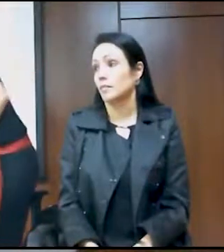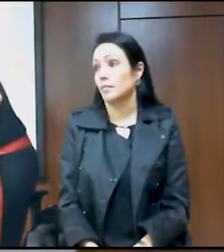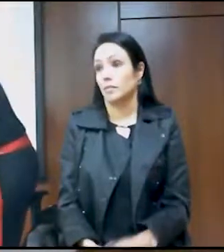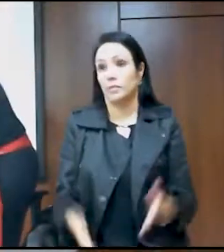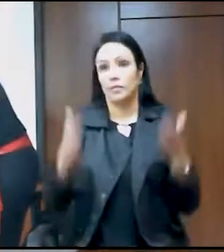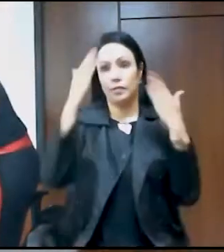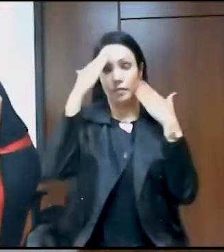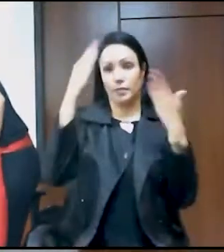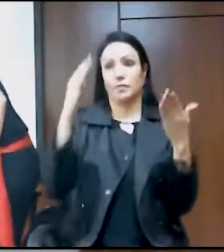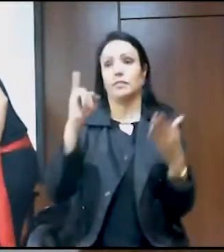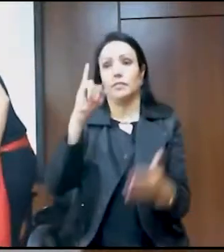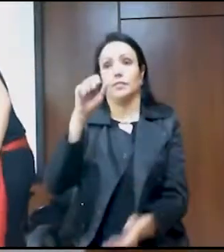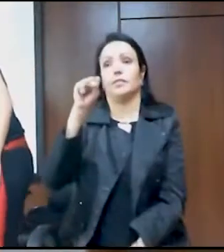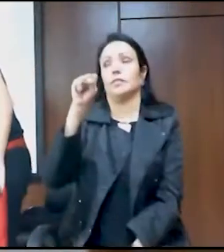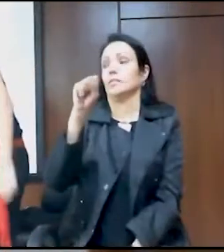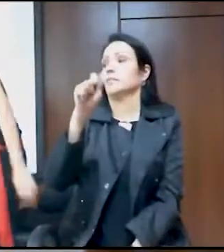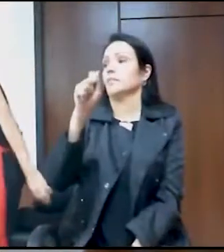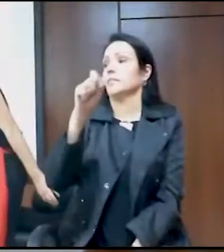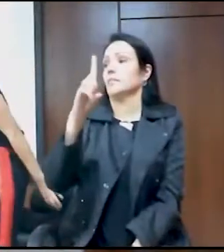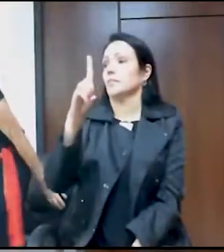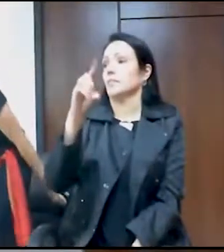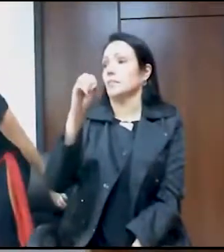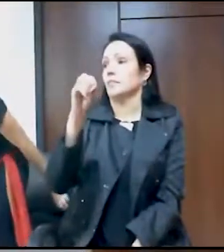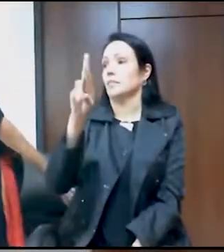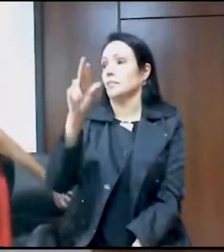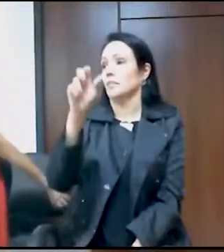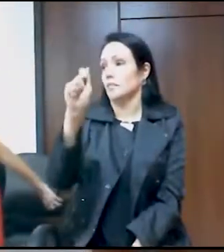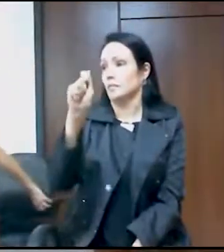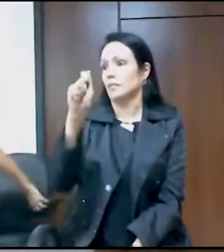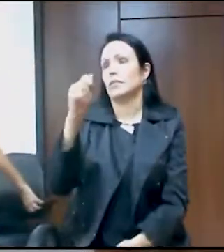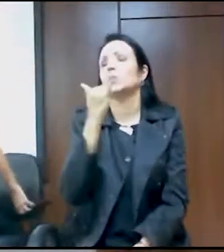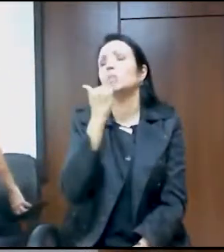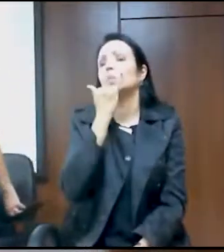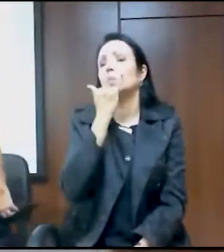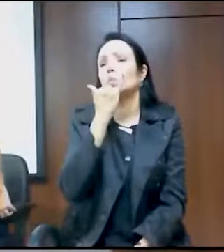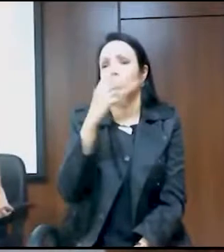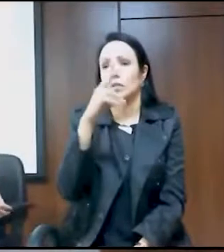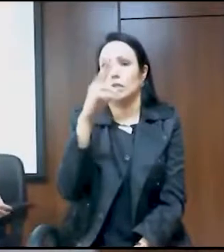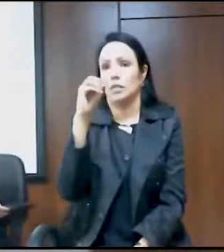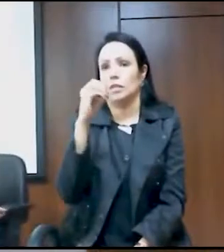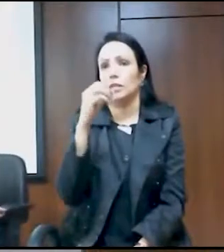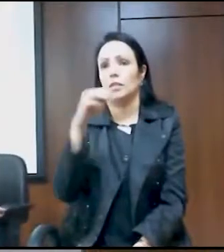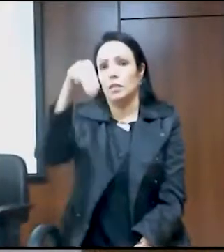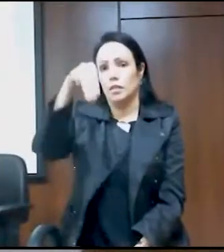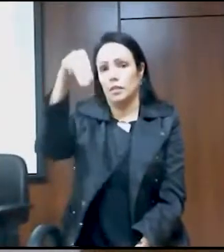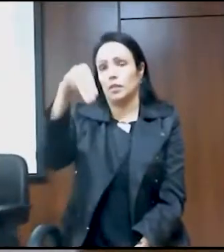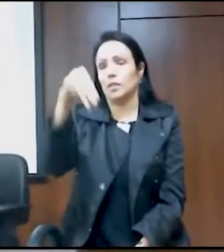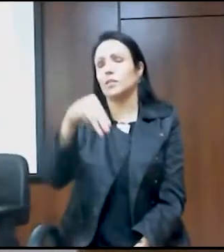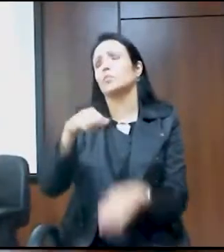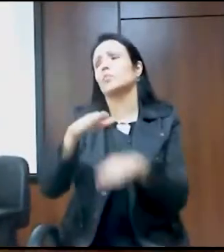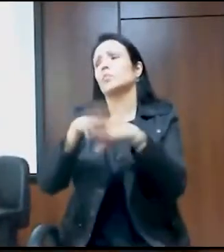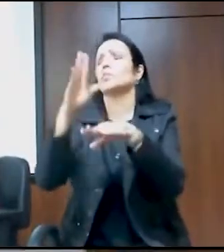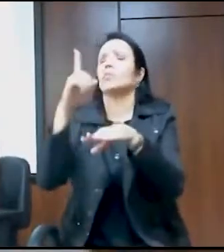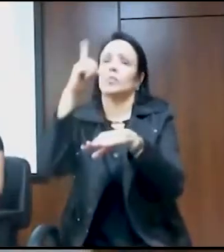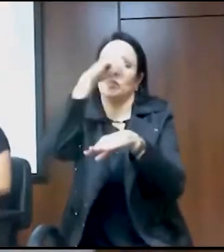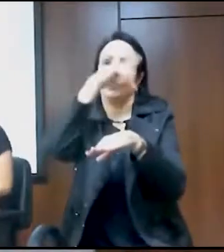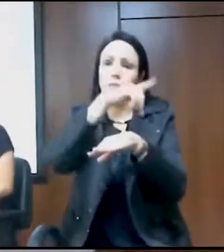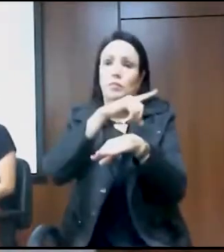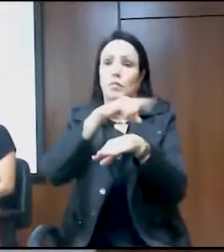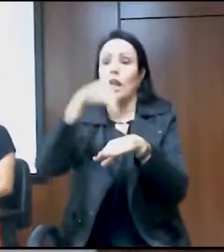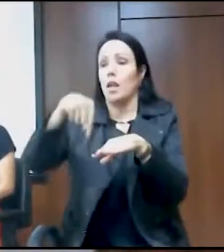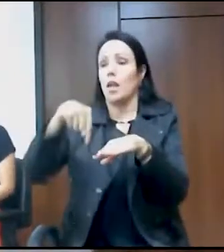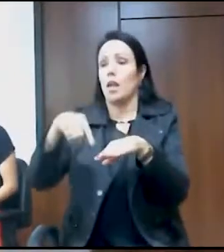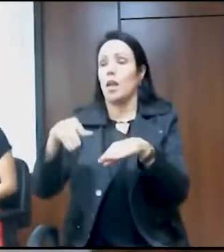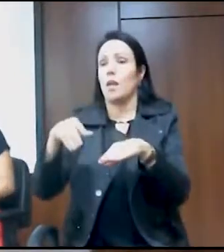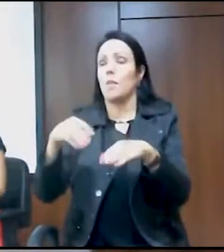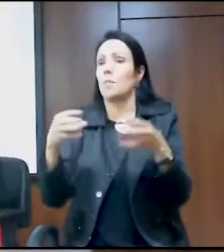queria agradecer a Isadora, pedir desculpas por serem apenas 20 minutos, porque é tão complexo e aqui a gente pega muito